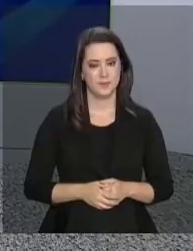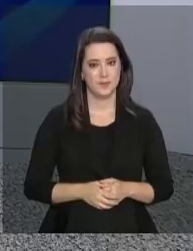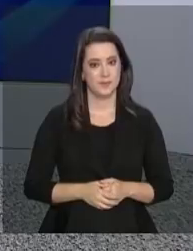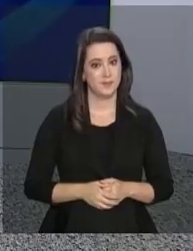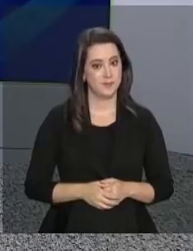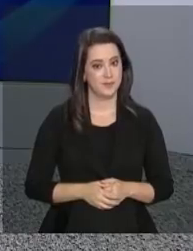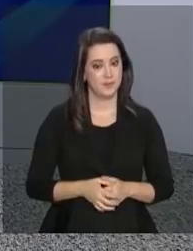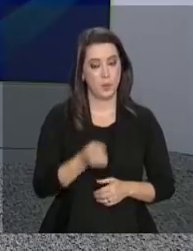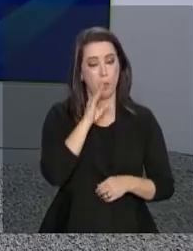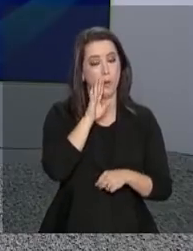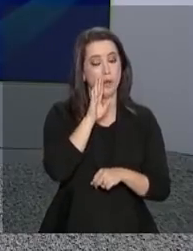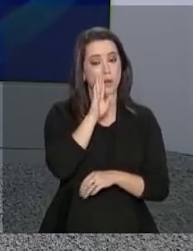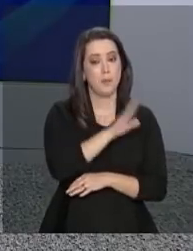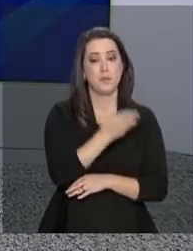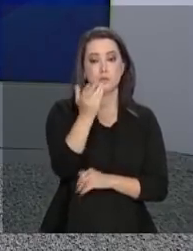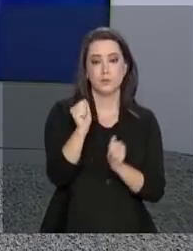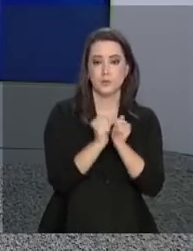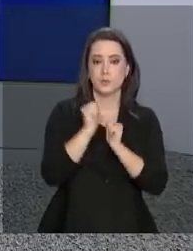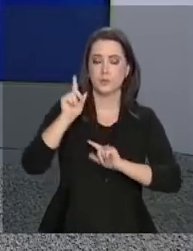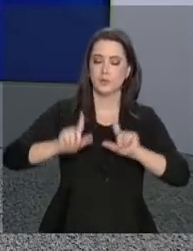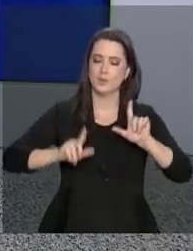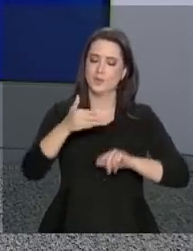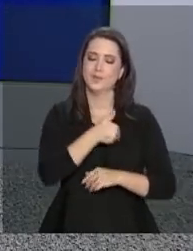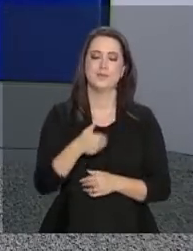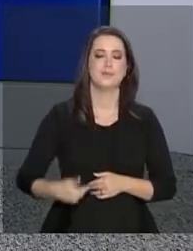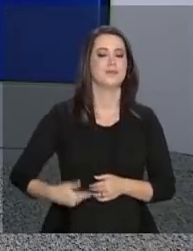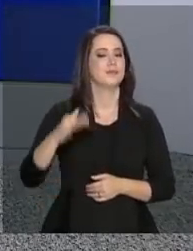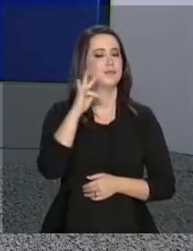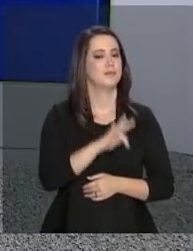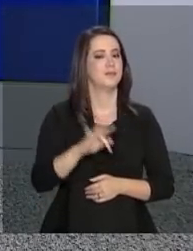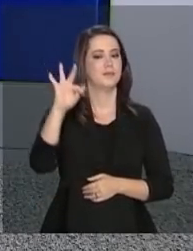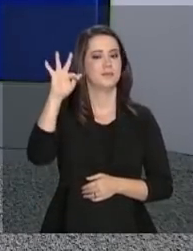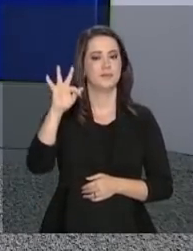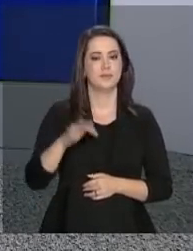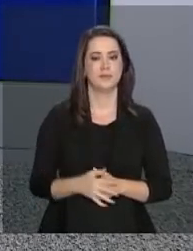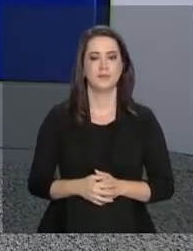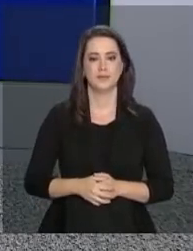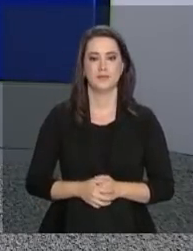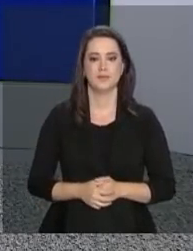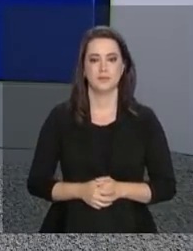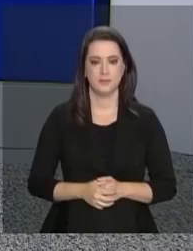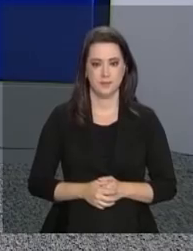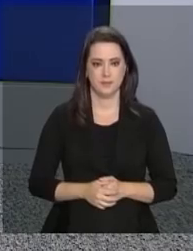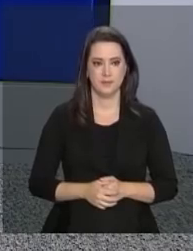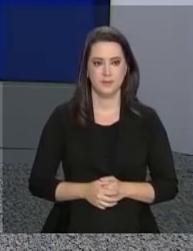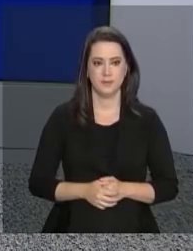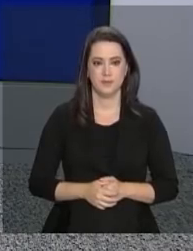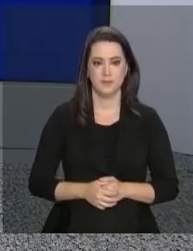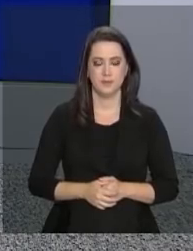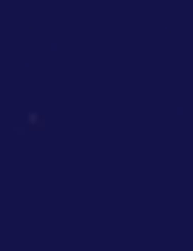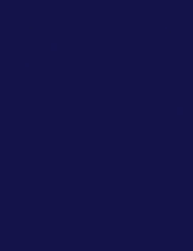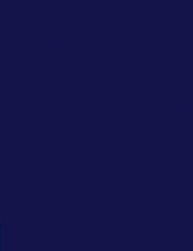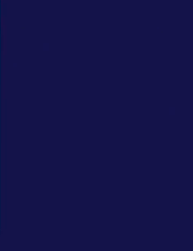87 uma boa tarde pra você continue com a gente aqui na nbr a tv do governo federal